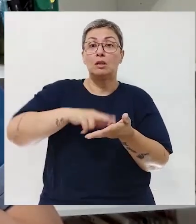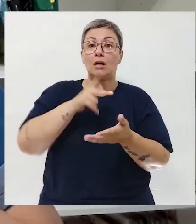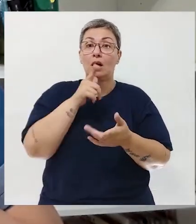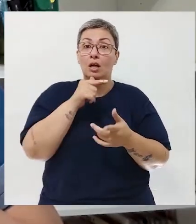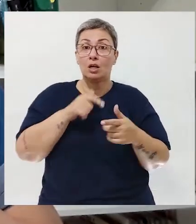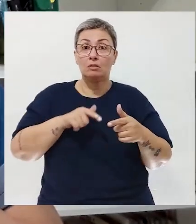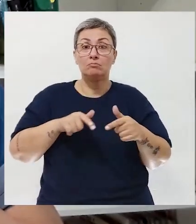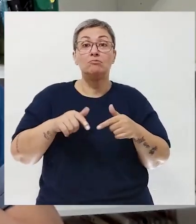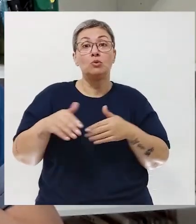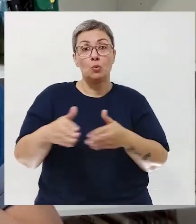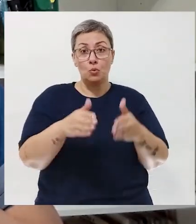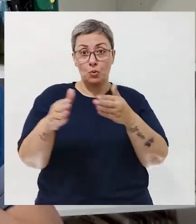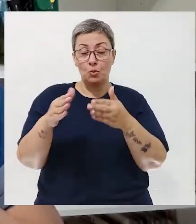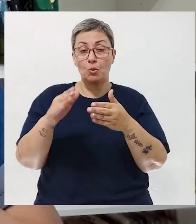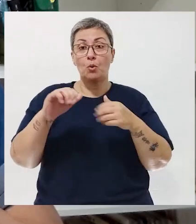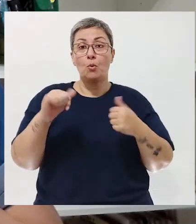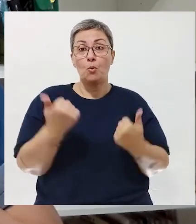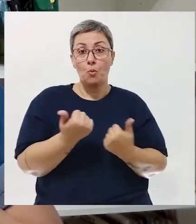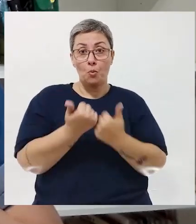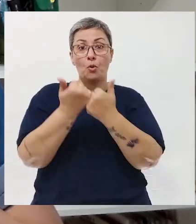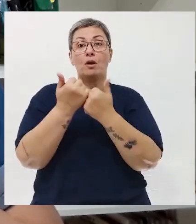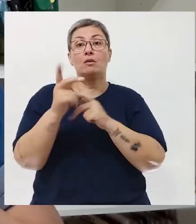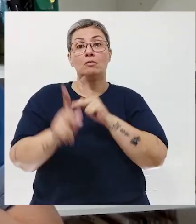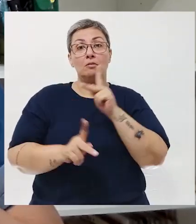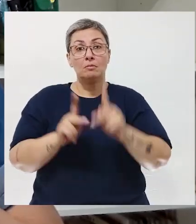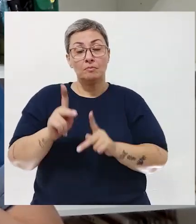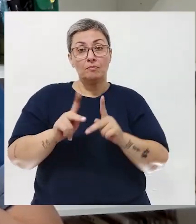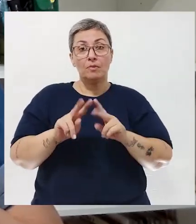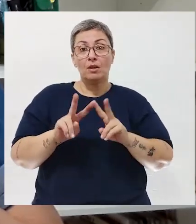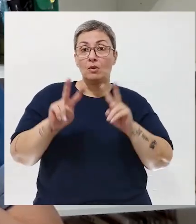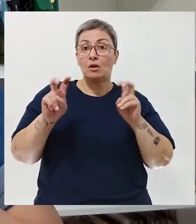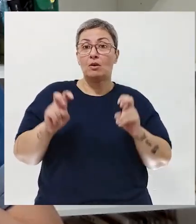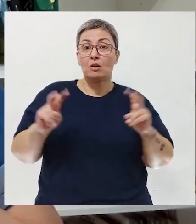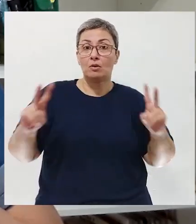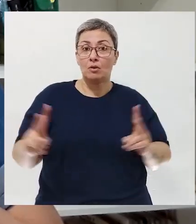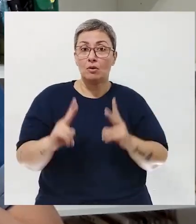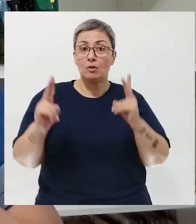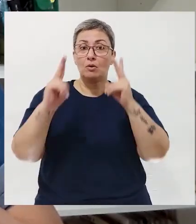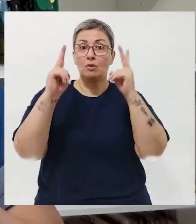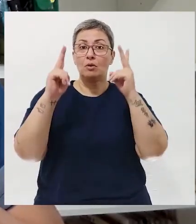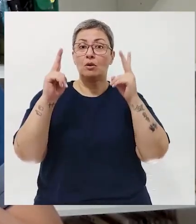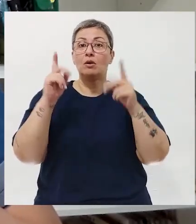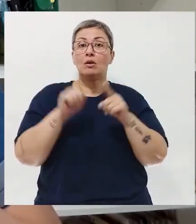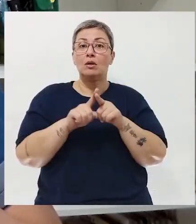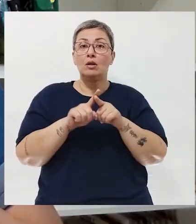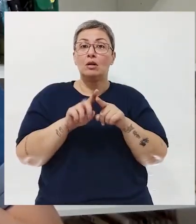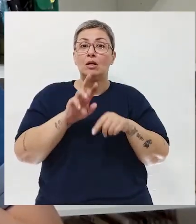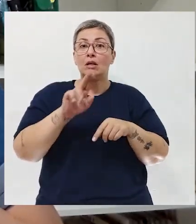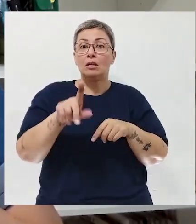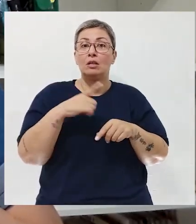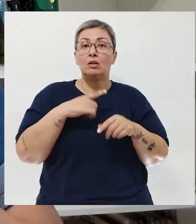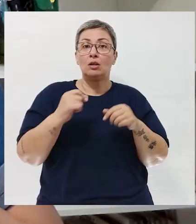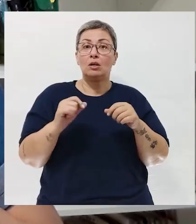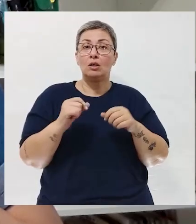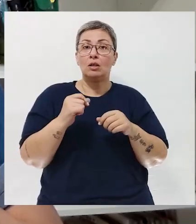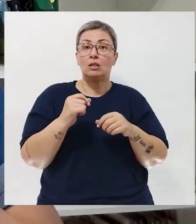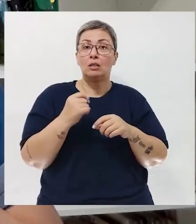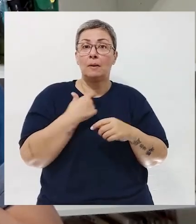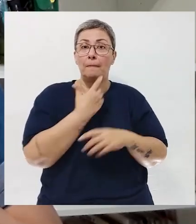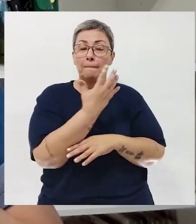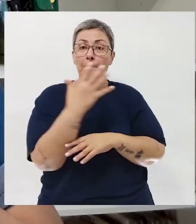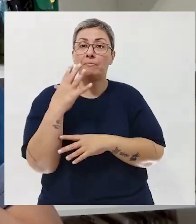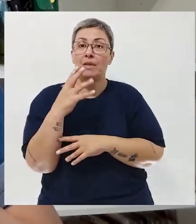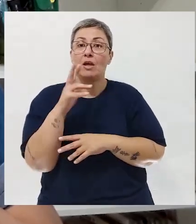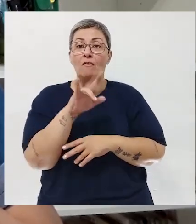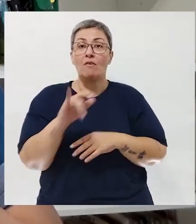rios. O apoio da população nas questões de valorização das questões ambientais